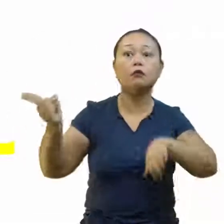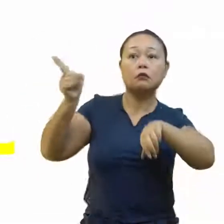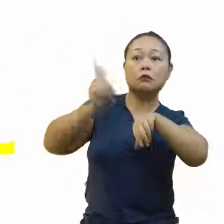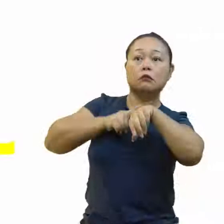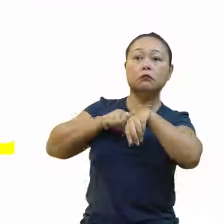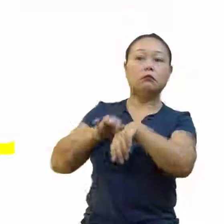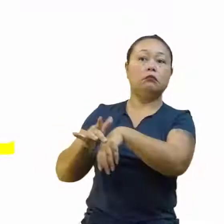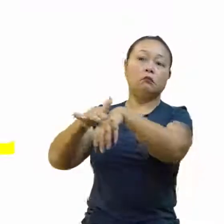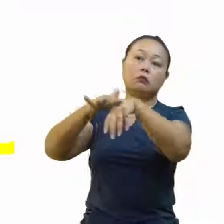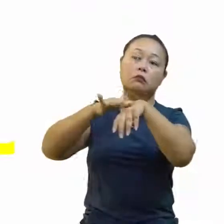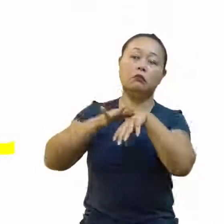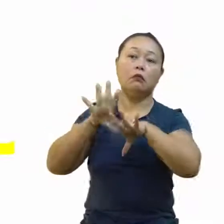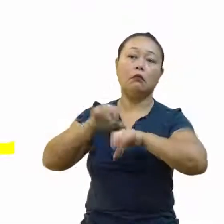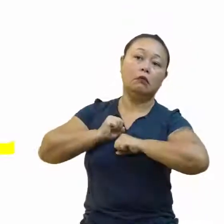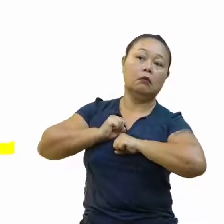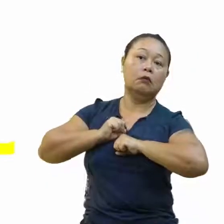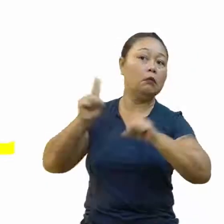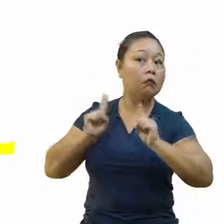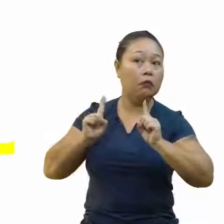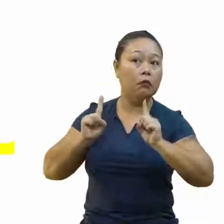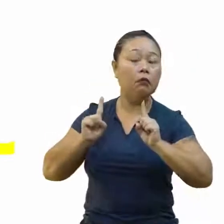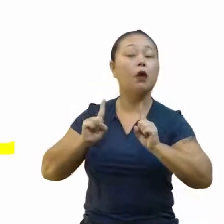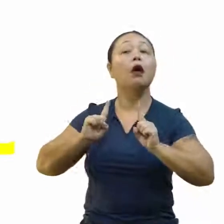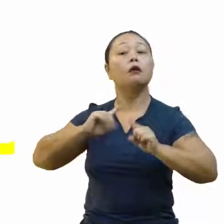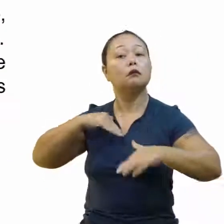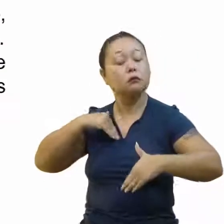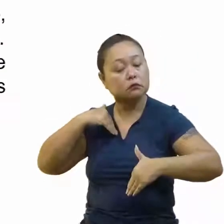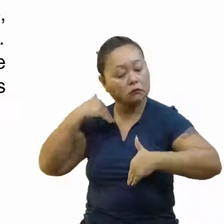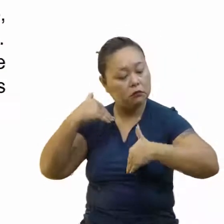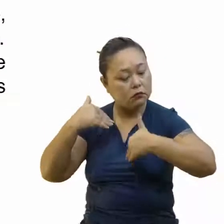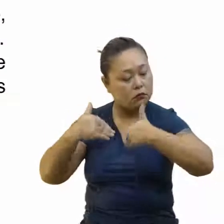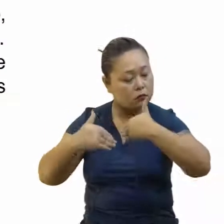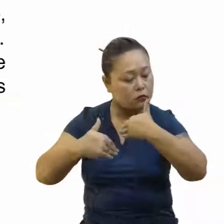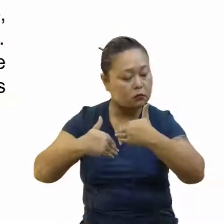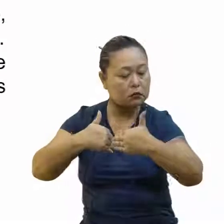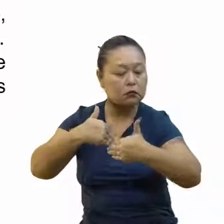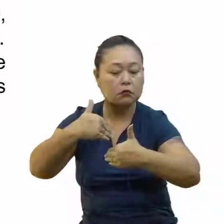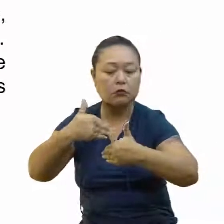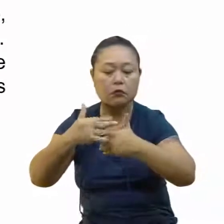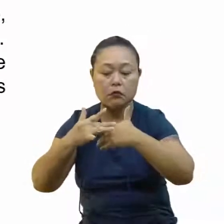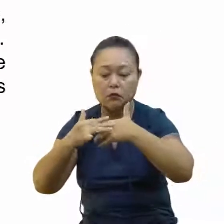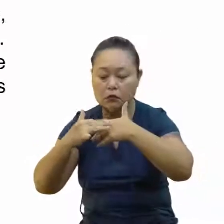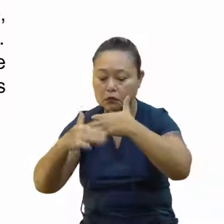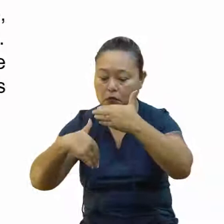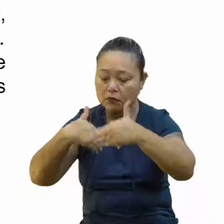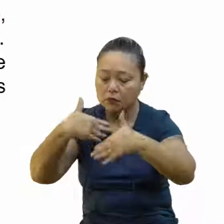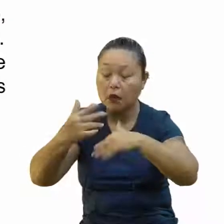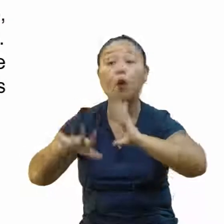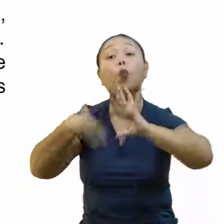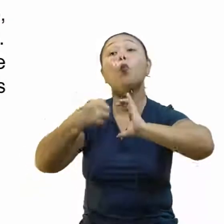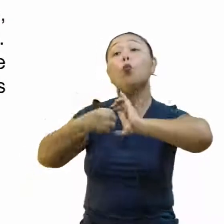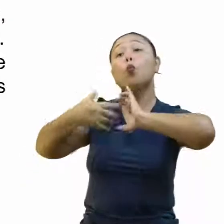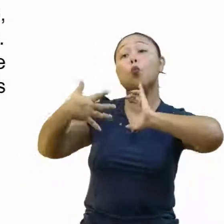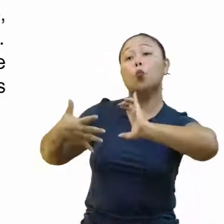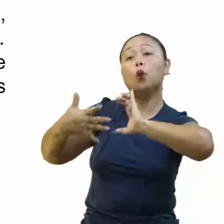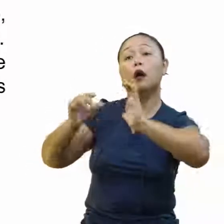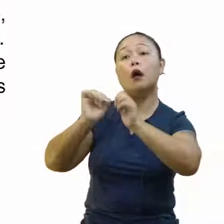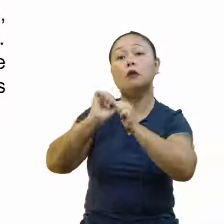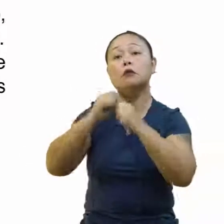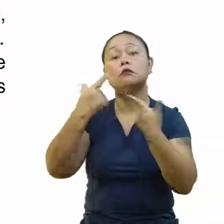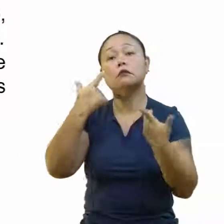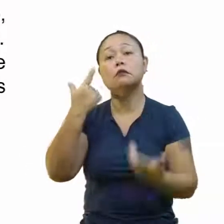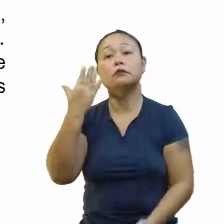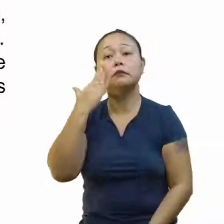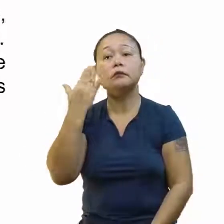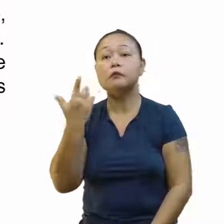doença crônico-degenerativa. Isso é progressivo. Quais são as características, né, para a gente identificar, então,